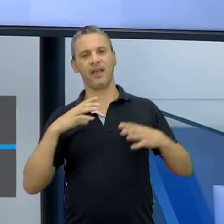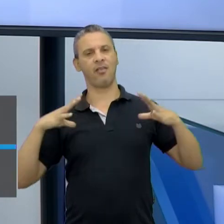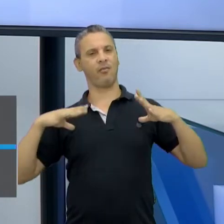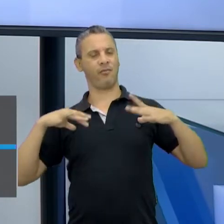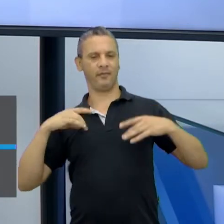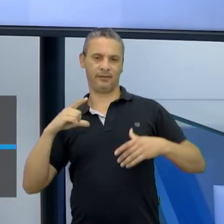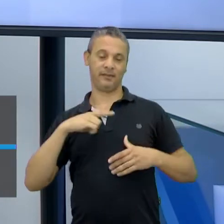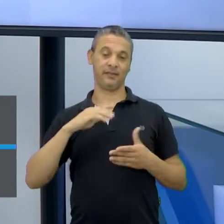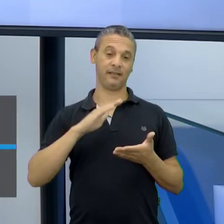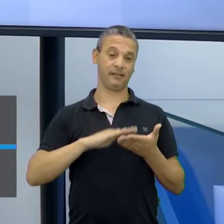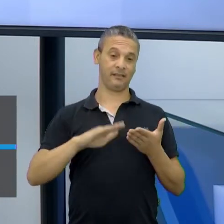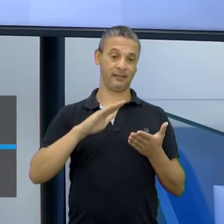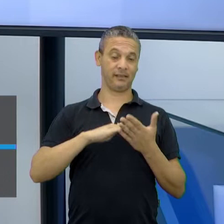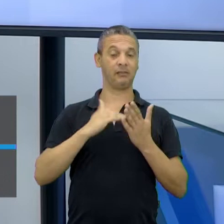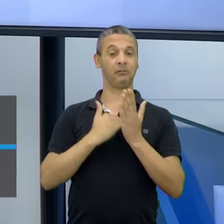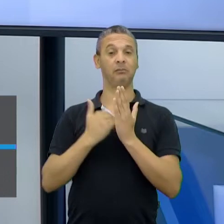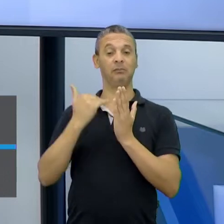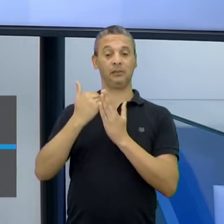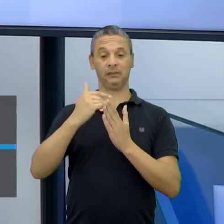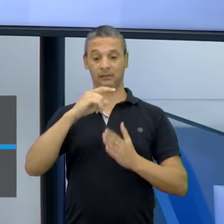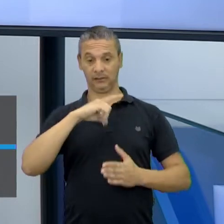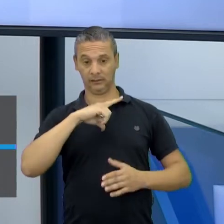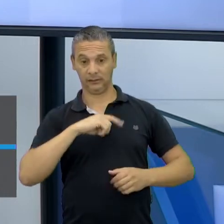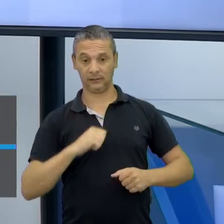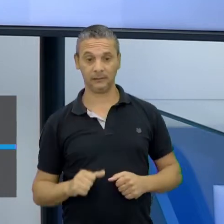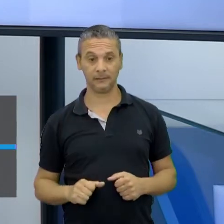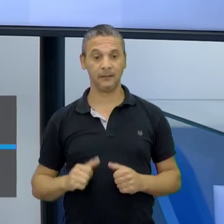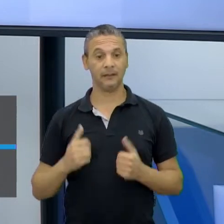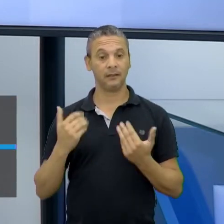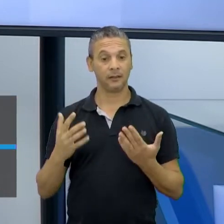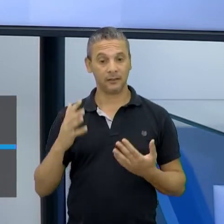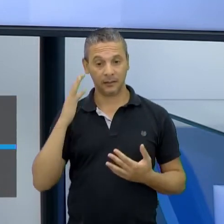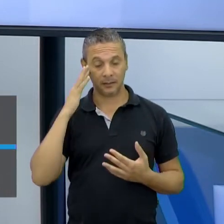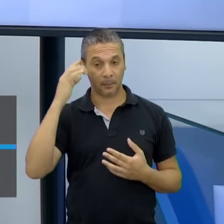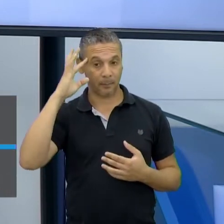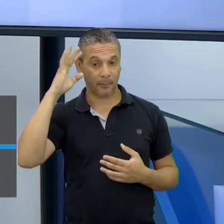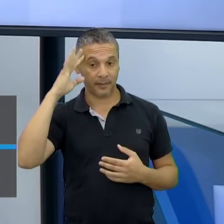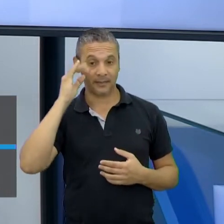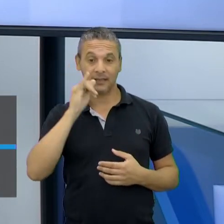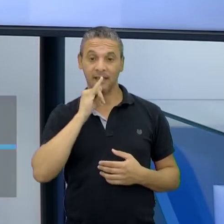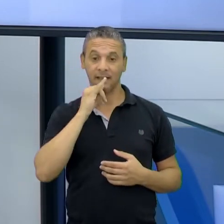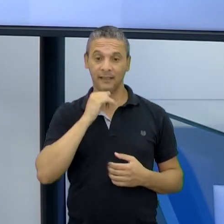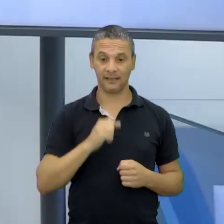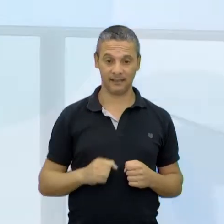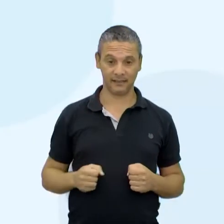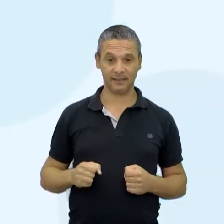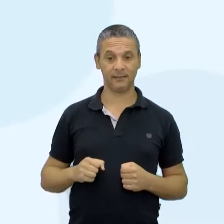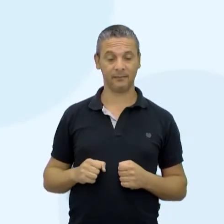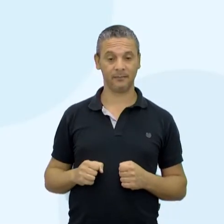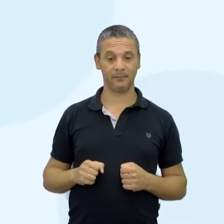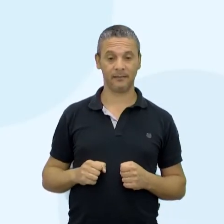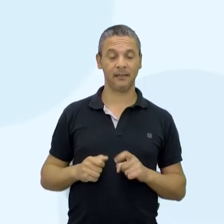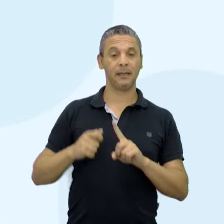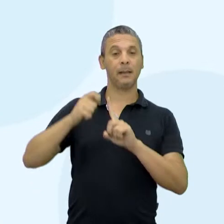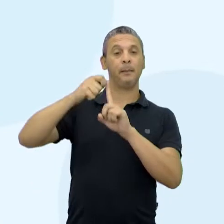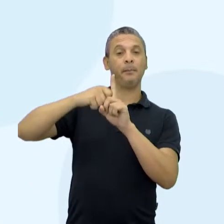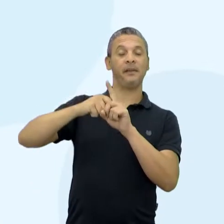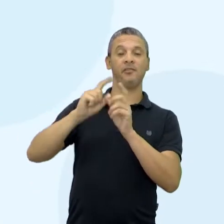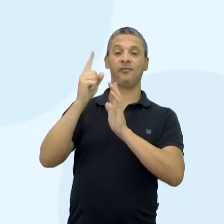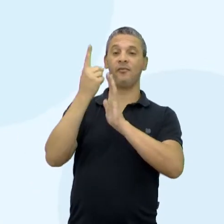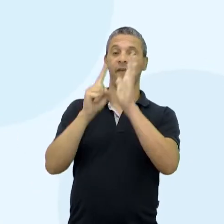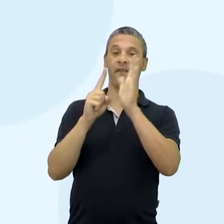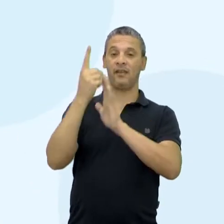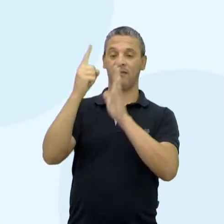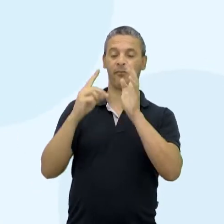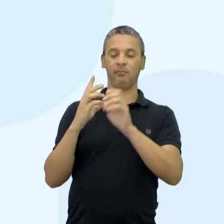ter gasto até um pouco mais do que a gente costuma gastar. Então, eu pensei aqui na gente pensar só no mês de fevereiro.